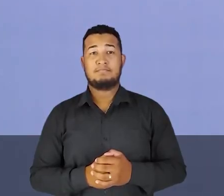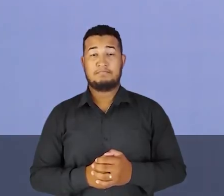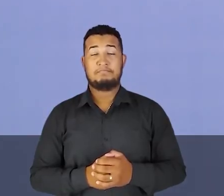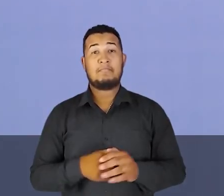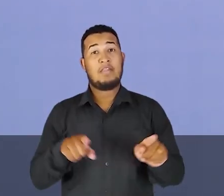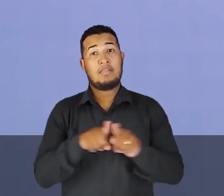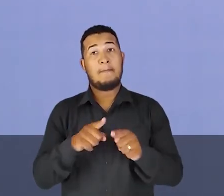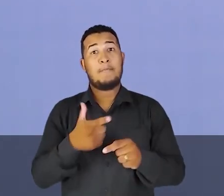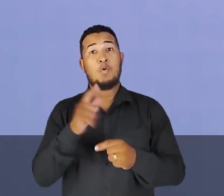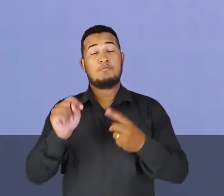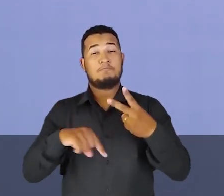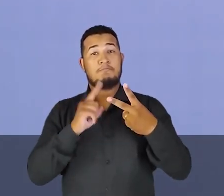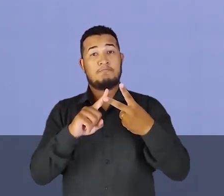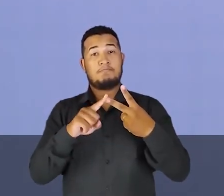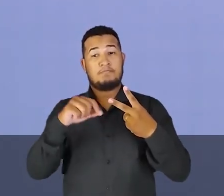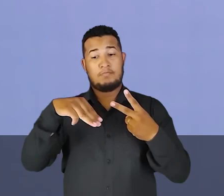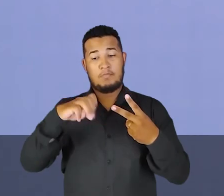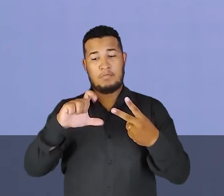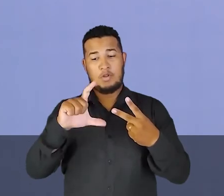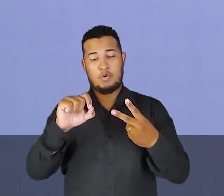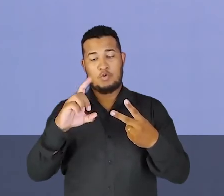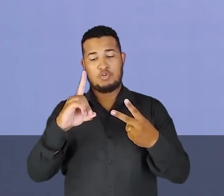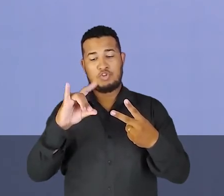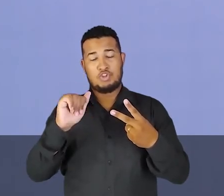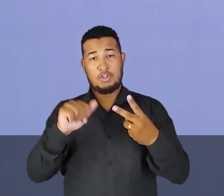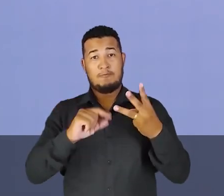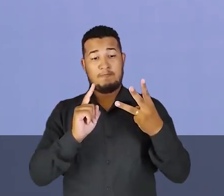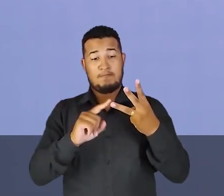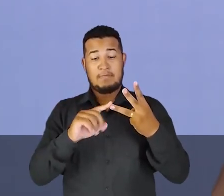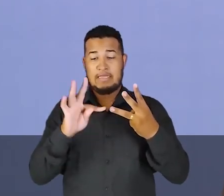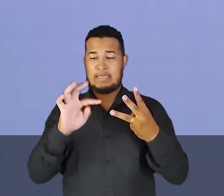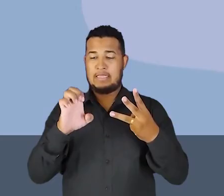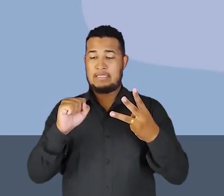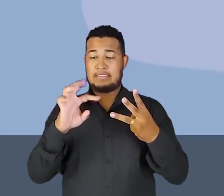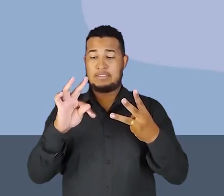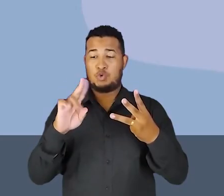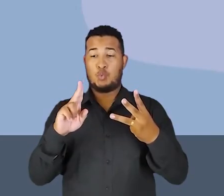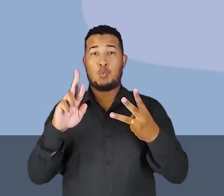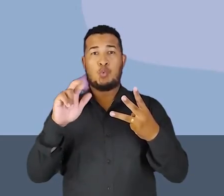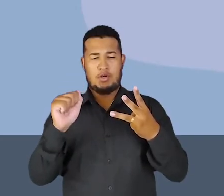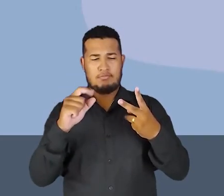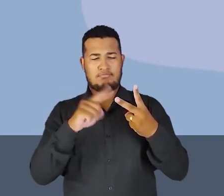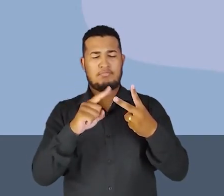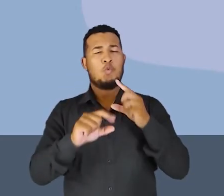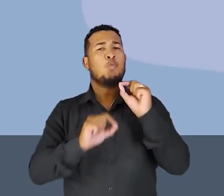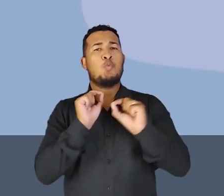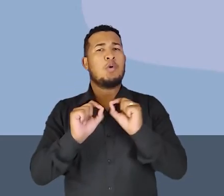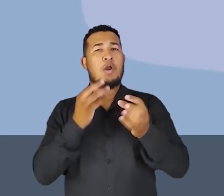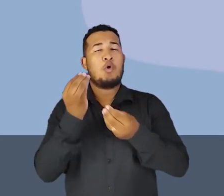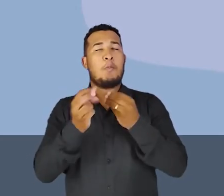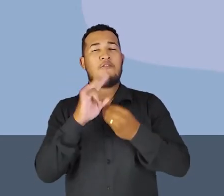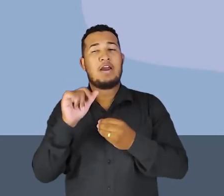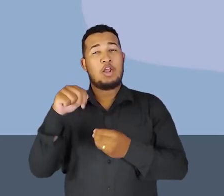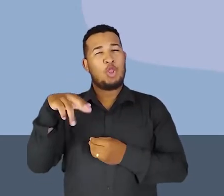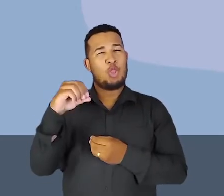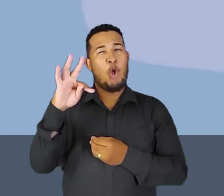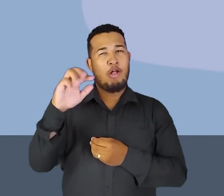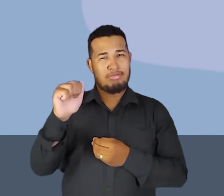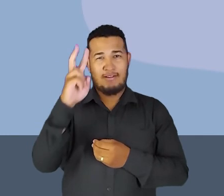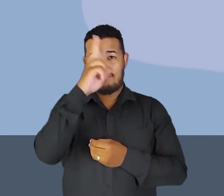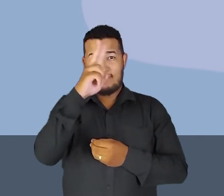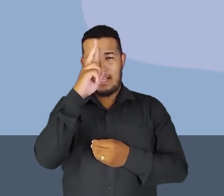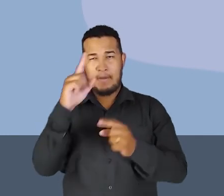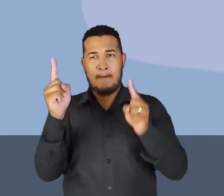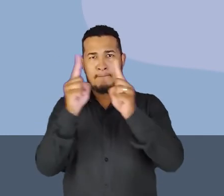Outra questão é a melodia e a textura da música, né? A melodia é a forma de organização das notas musicais, né,